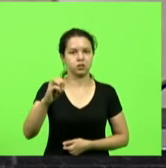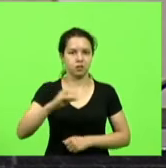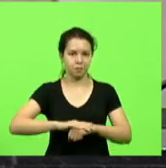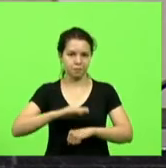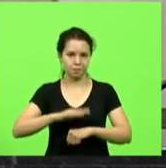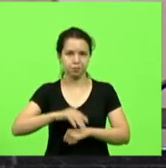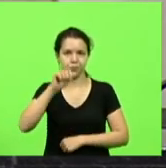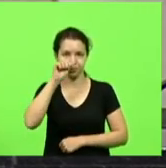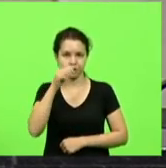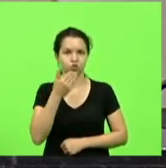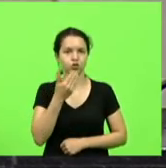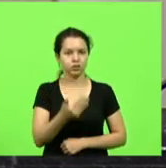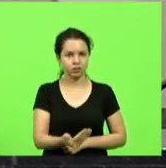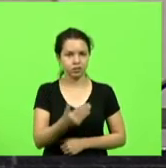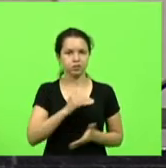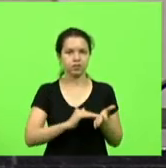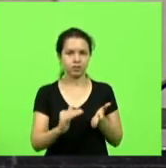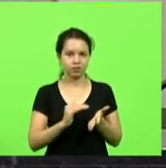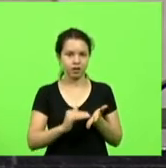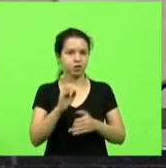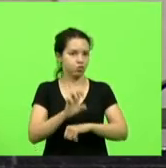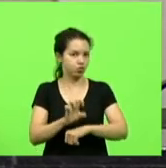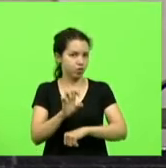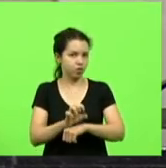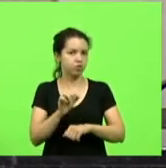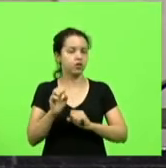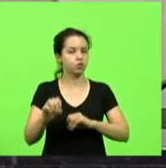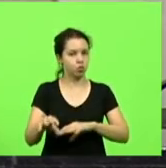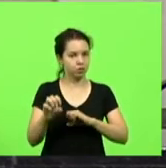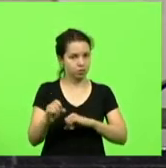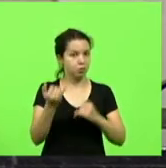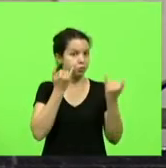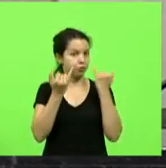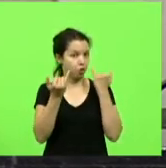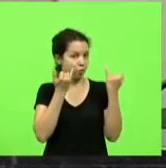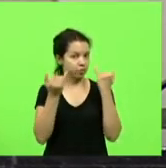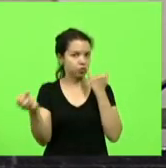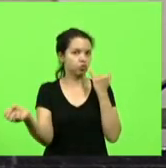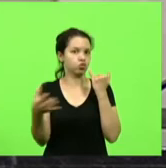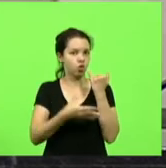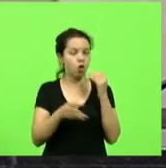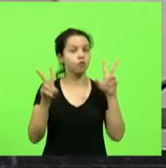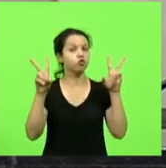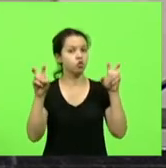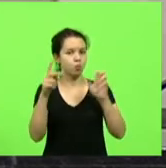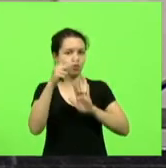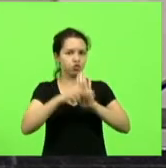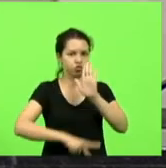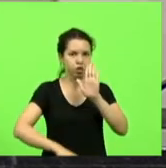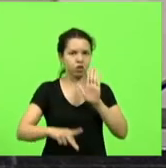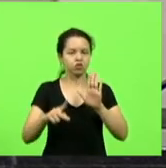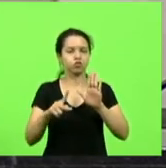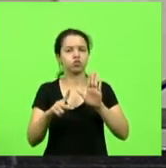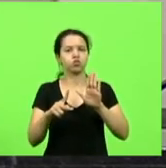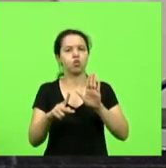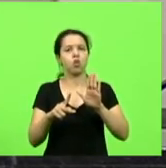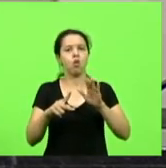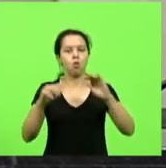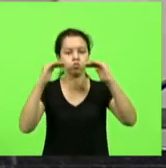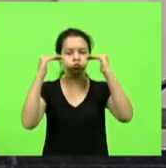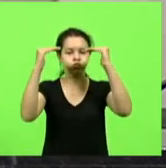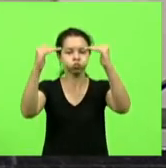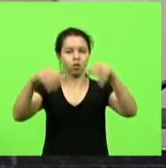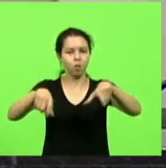Amin, solicitando ao secretário de Estado da Educação informações atualizadas acerca do projeto de cobertura de quadras em